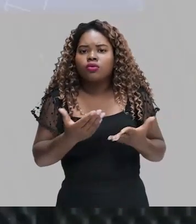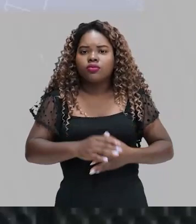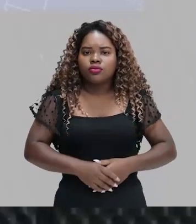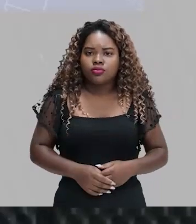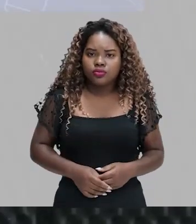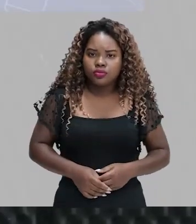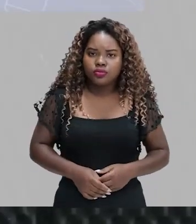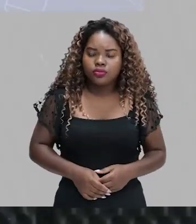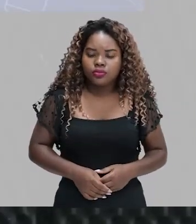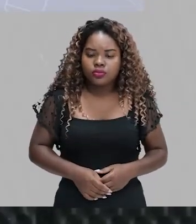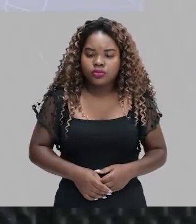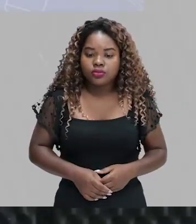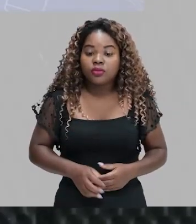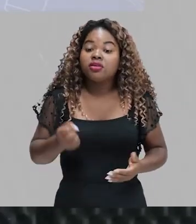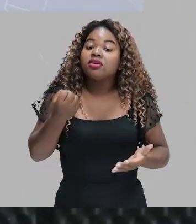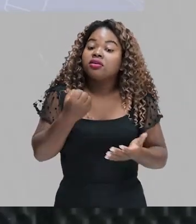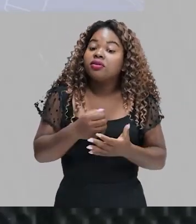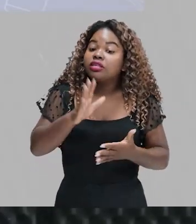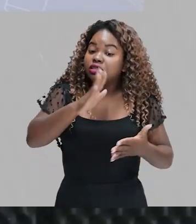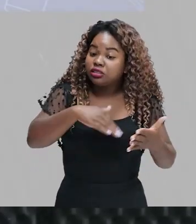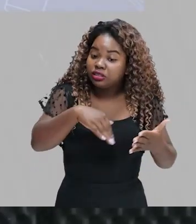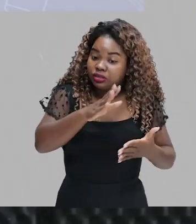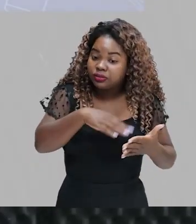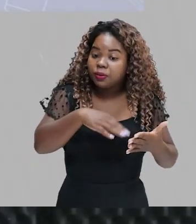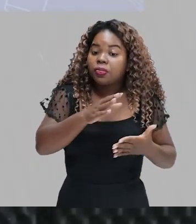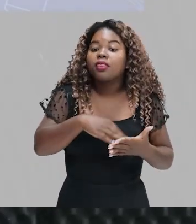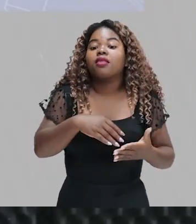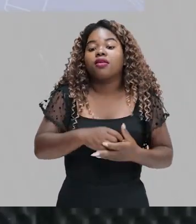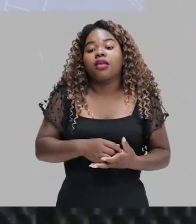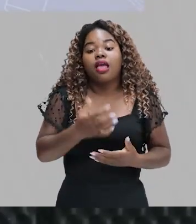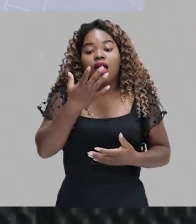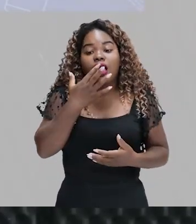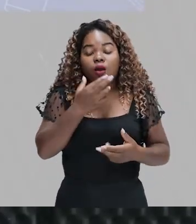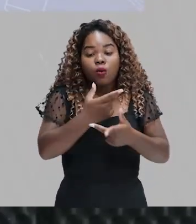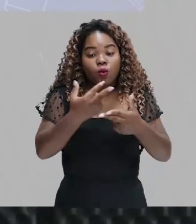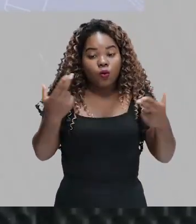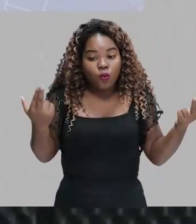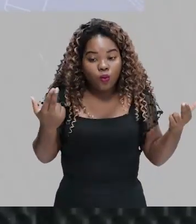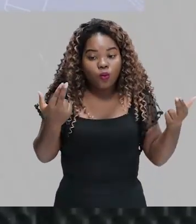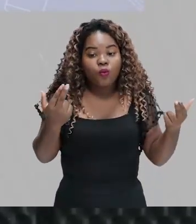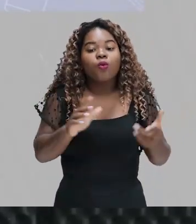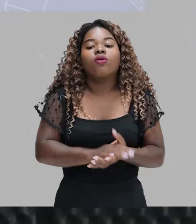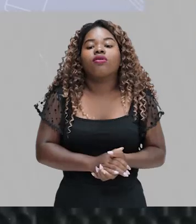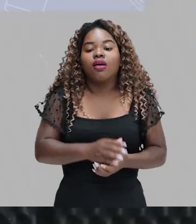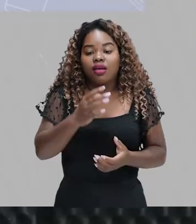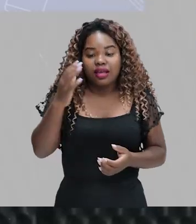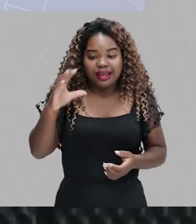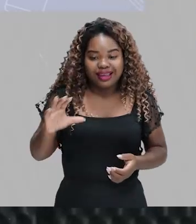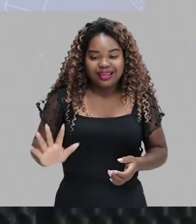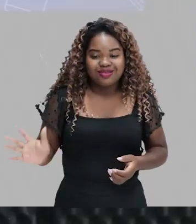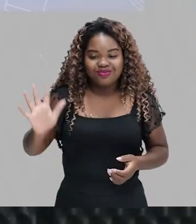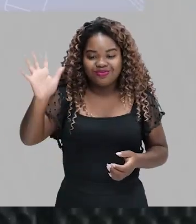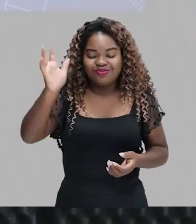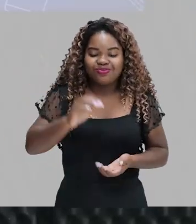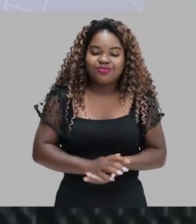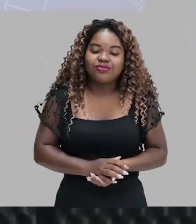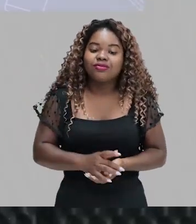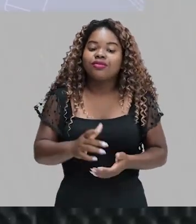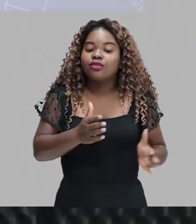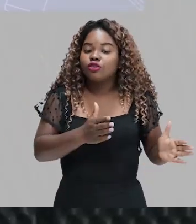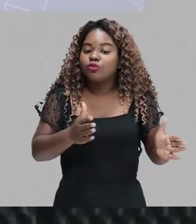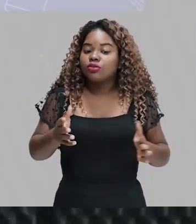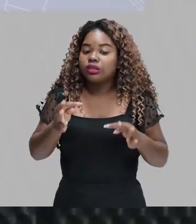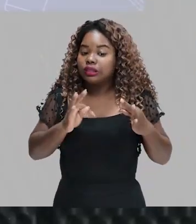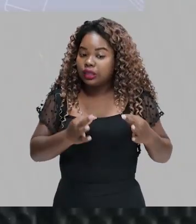com o quê? Tinta era caro. E fazer tinta ainda era difícil. E aí começa o processo de tecnologia. Quando a gente fala de tecnologia no